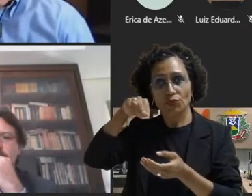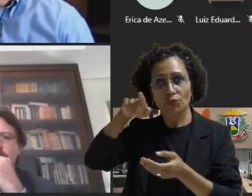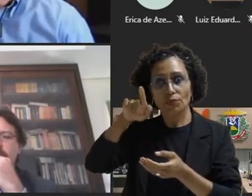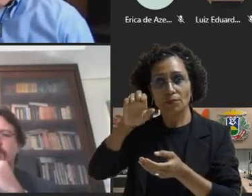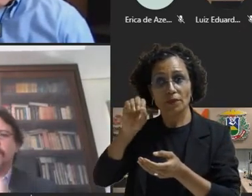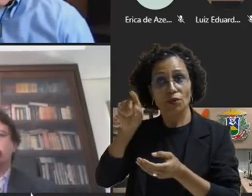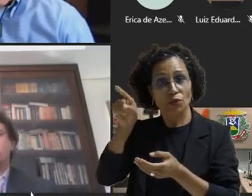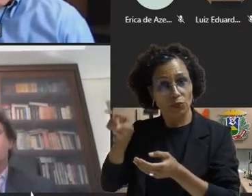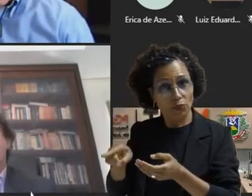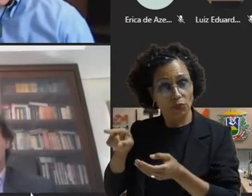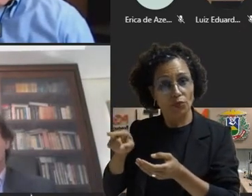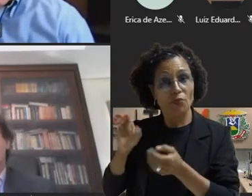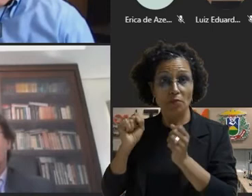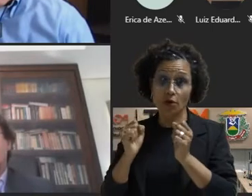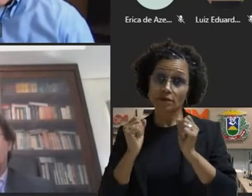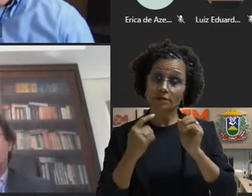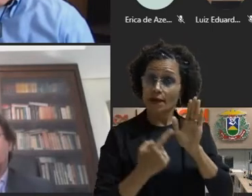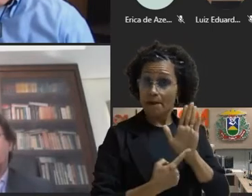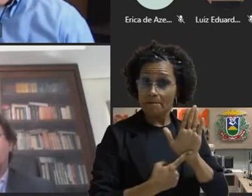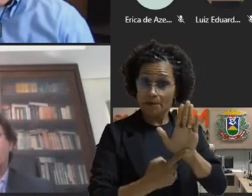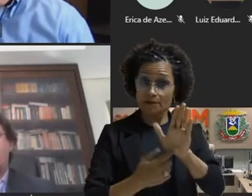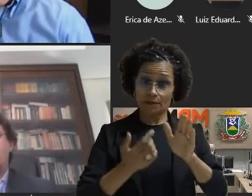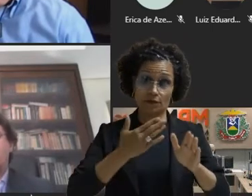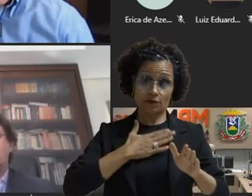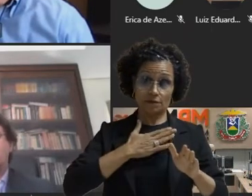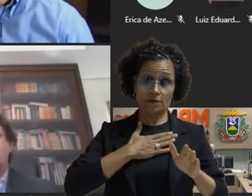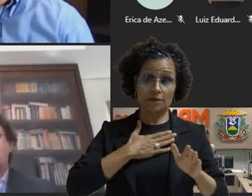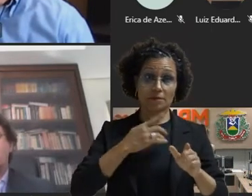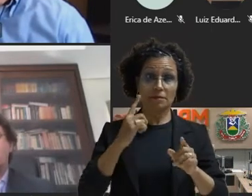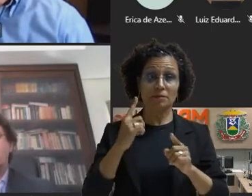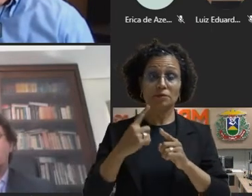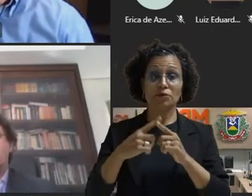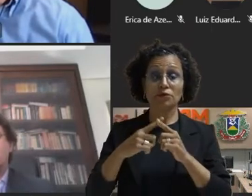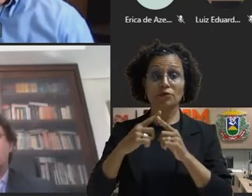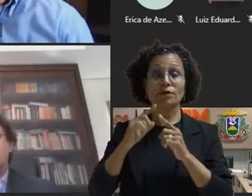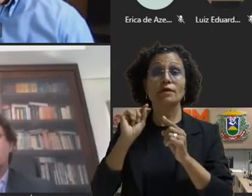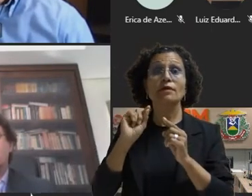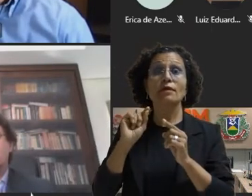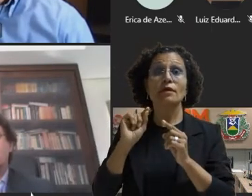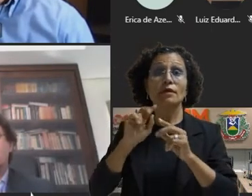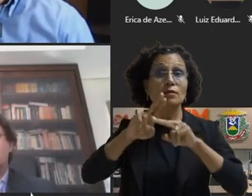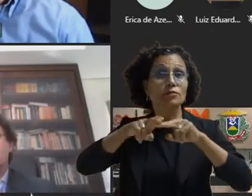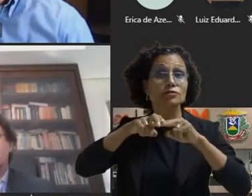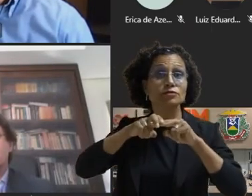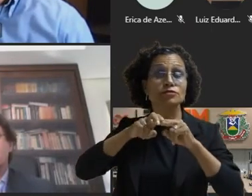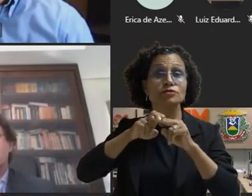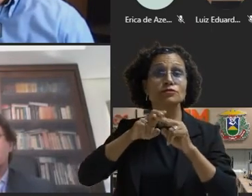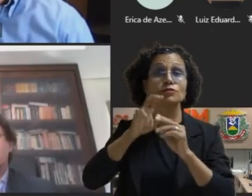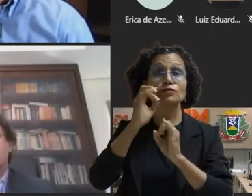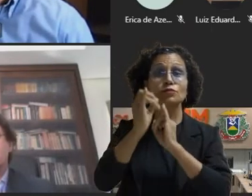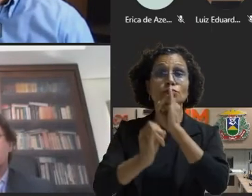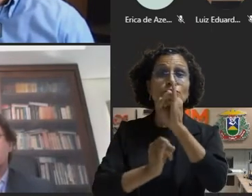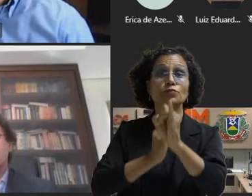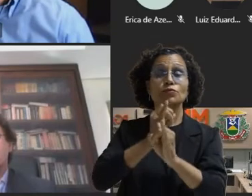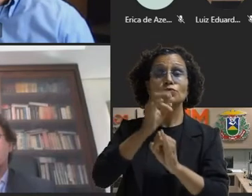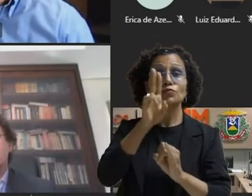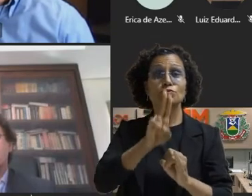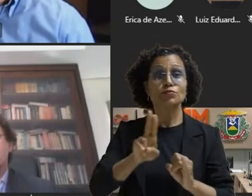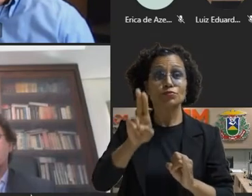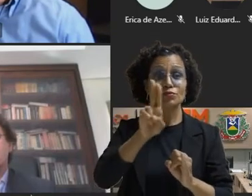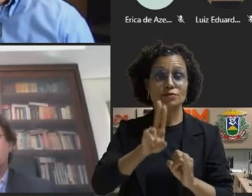eu podia apresentar os meus, porque eu estou usando a internet aqui num ponto comercial e eles estão fechando